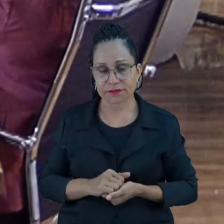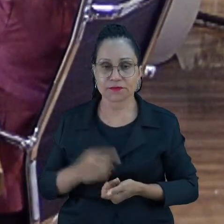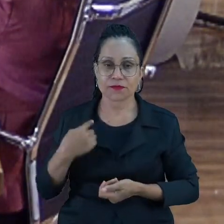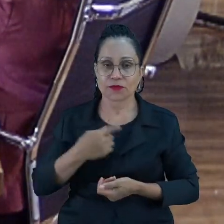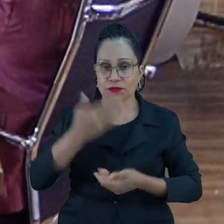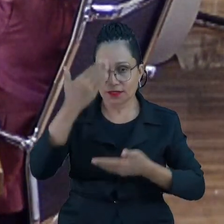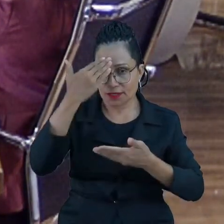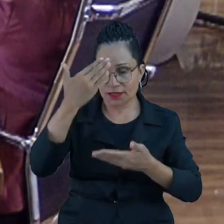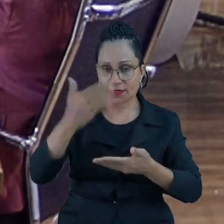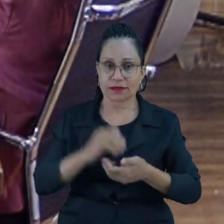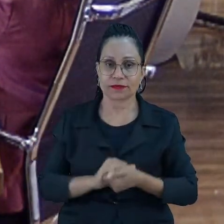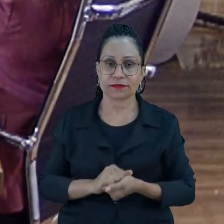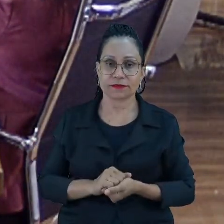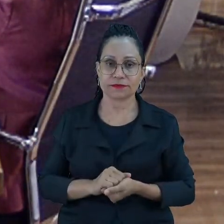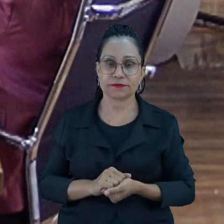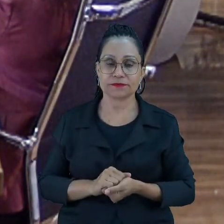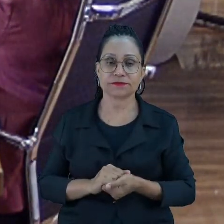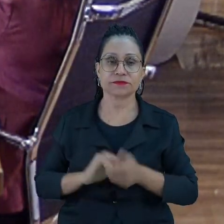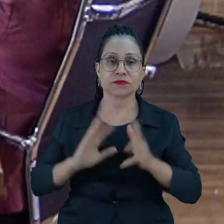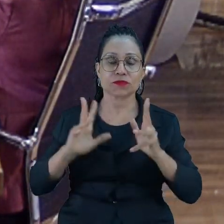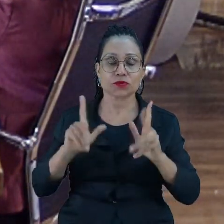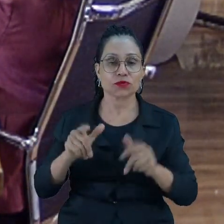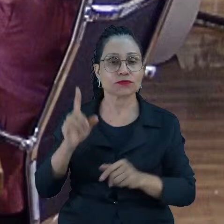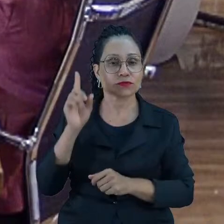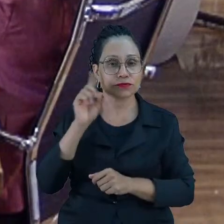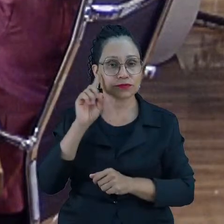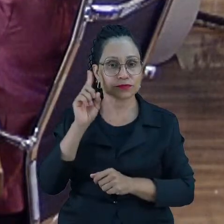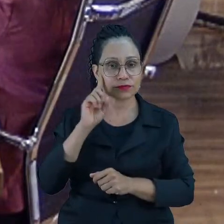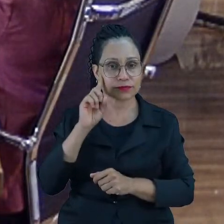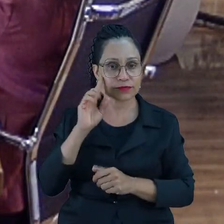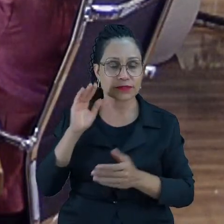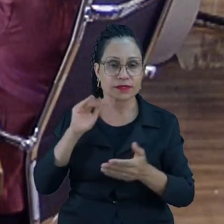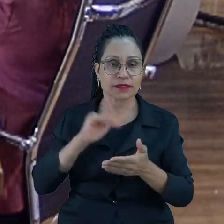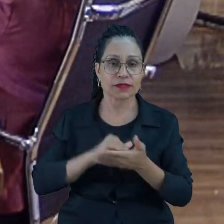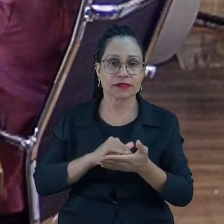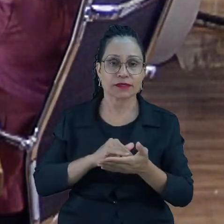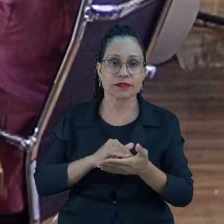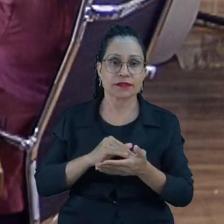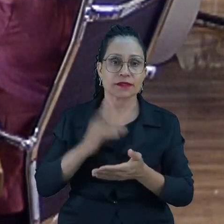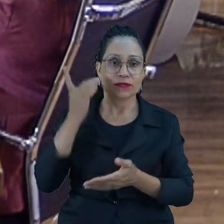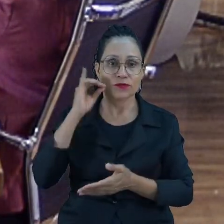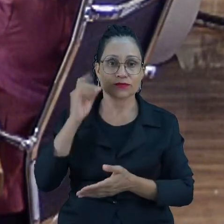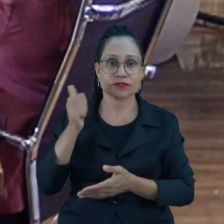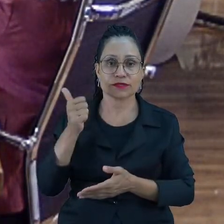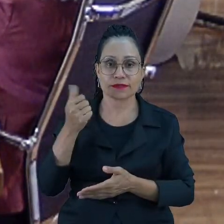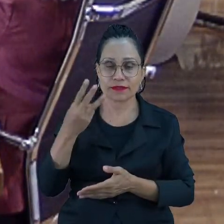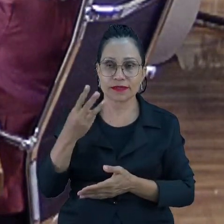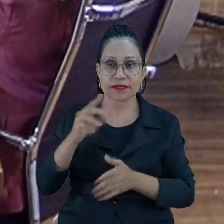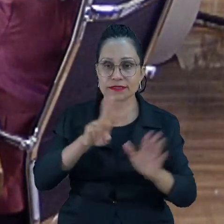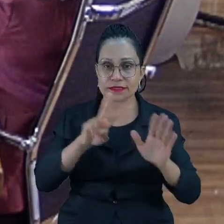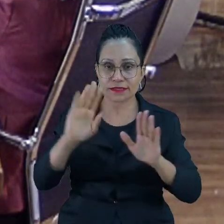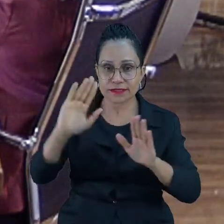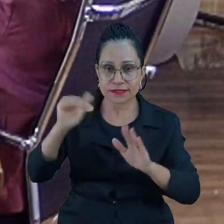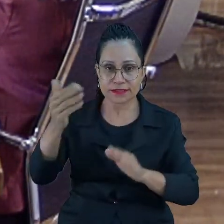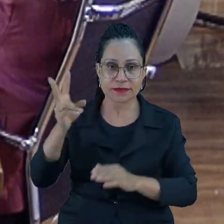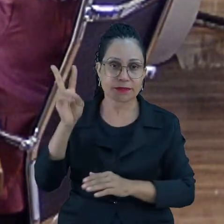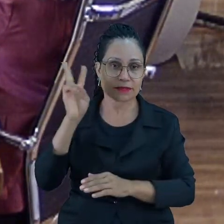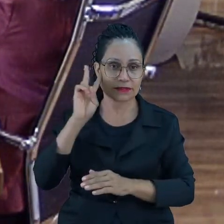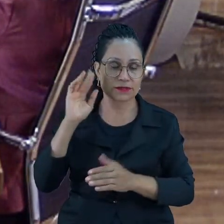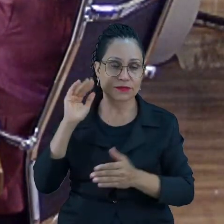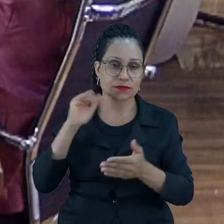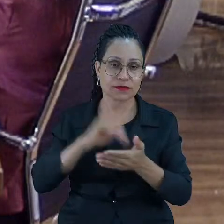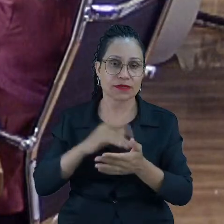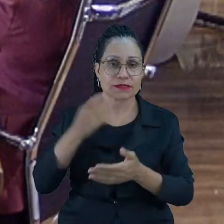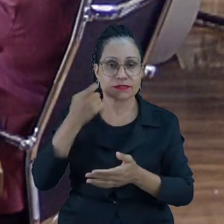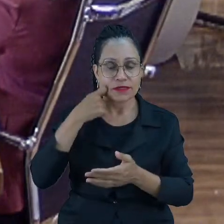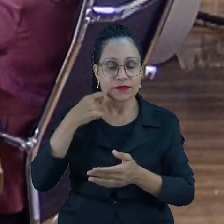agradecemos. Todos os dias, até o dia 13, na outra semana, de segunda a sexta,